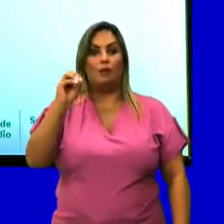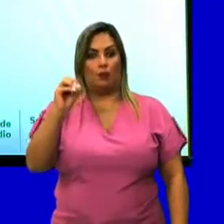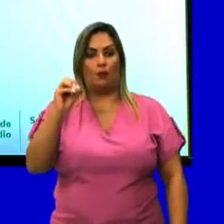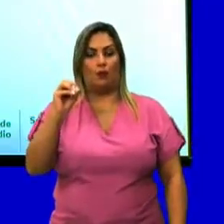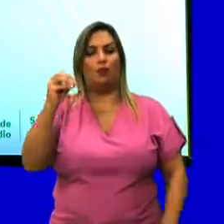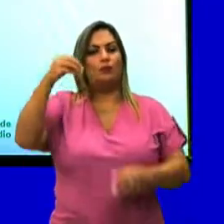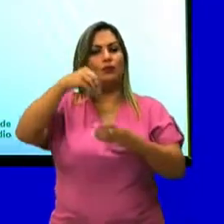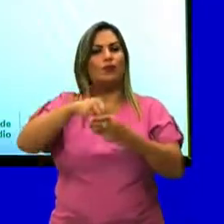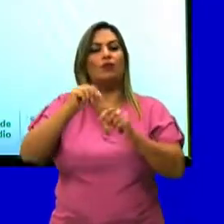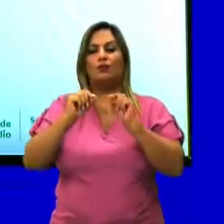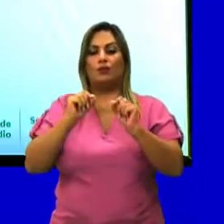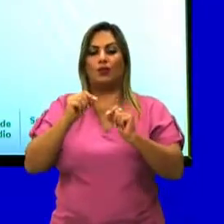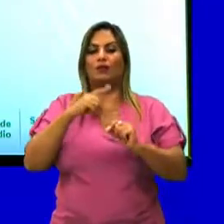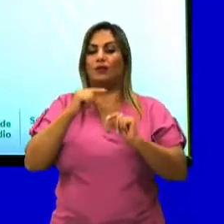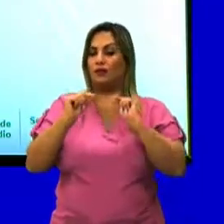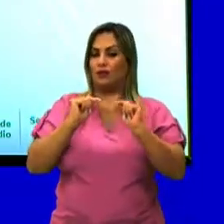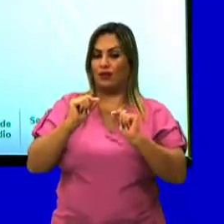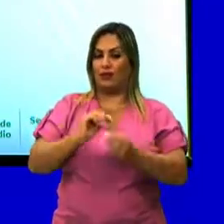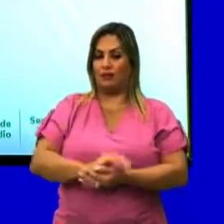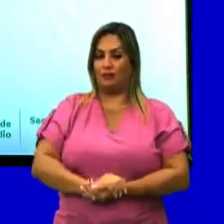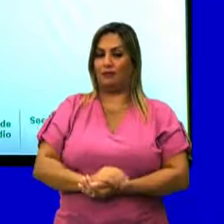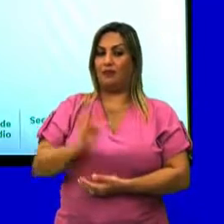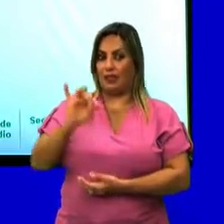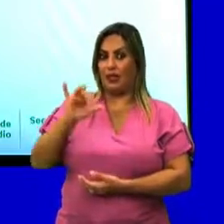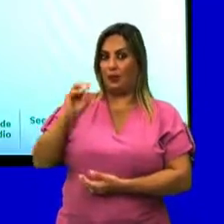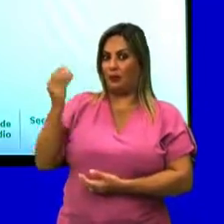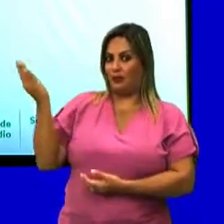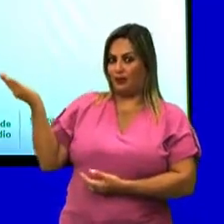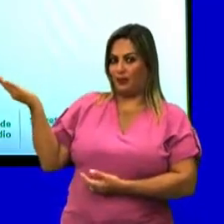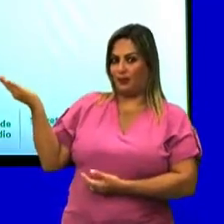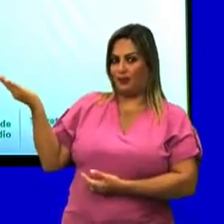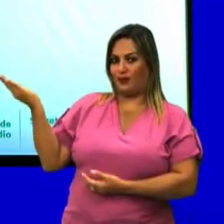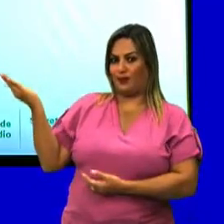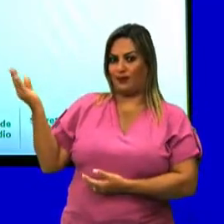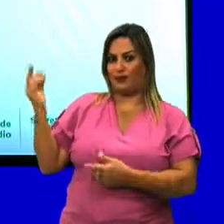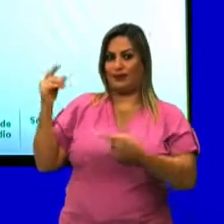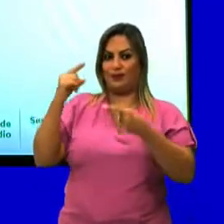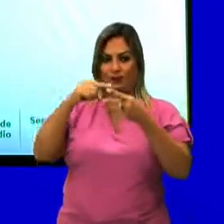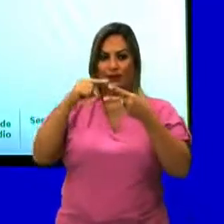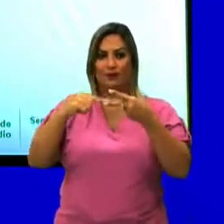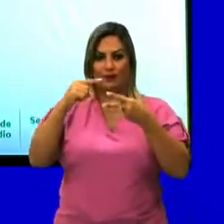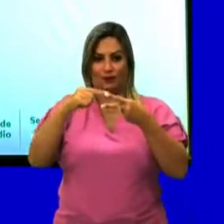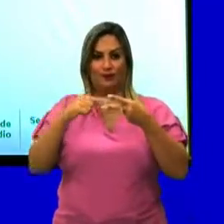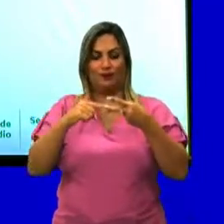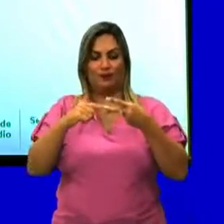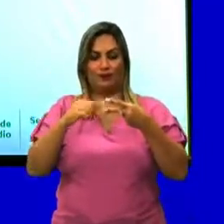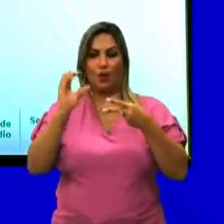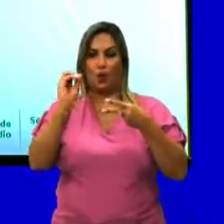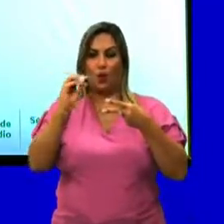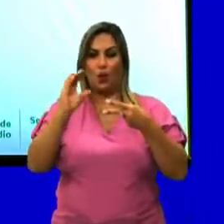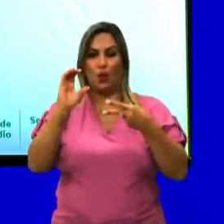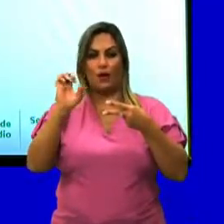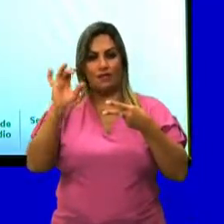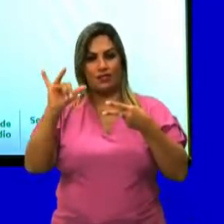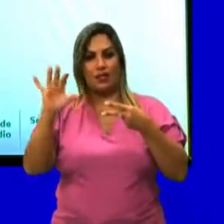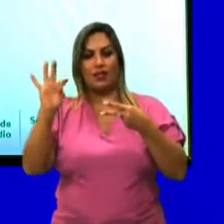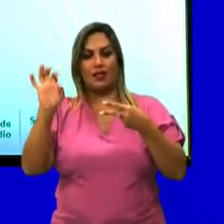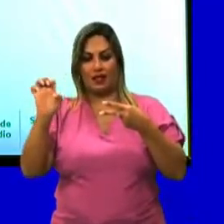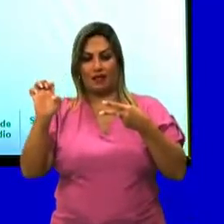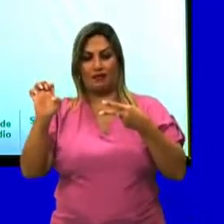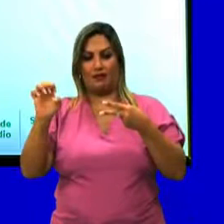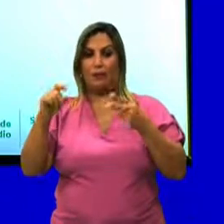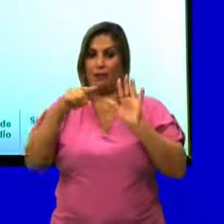o termo é composto por que olha lá ó termo o temer é composto pelo coeficiente